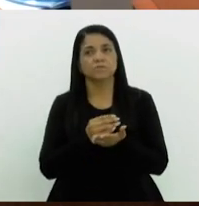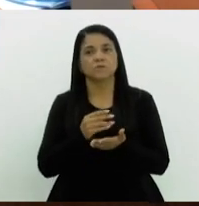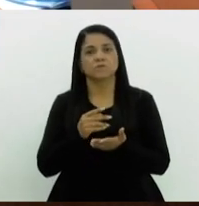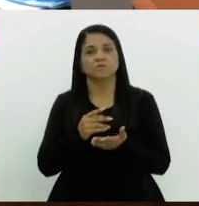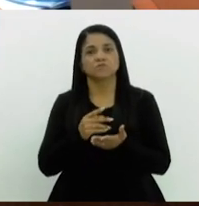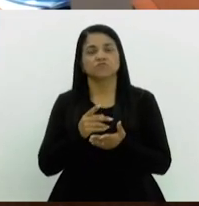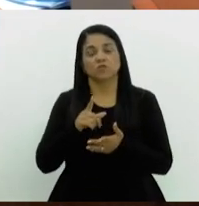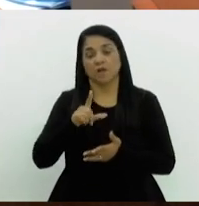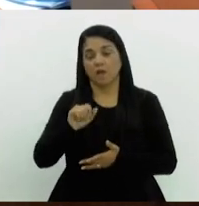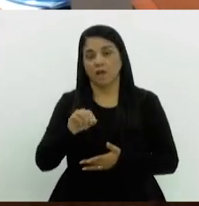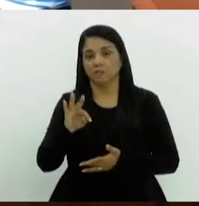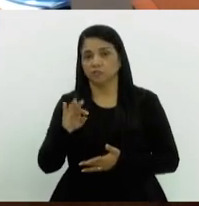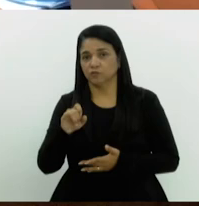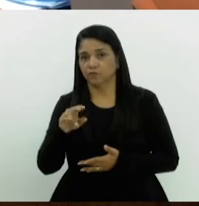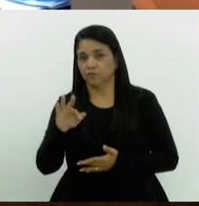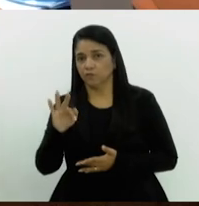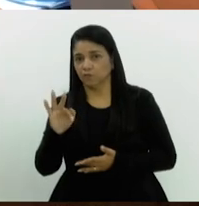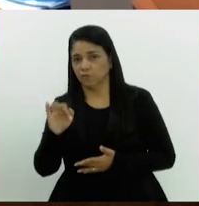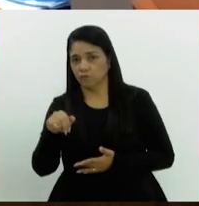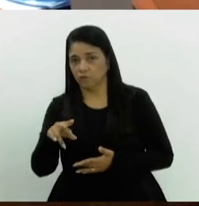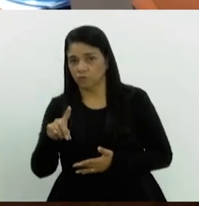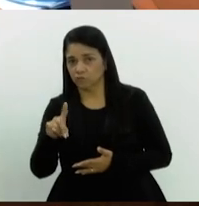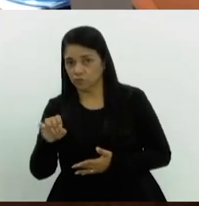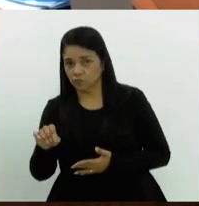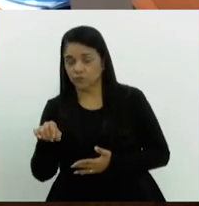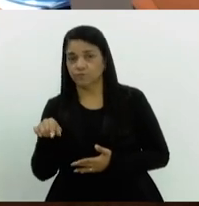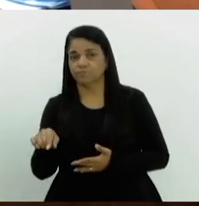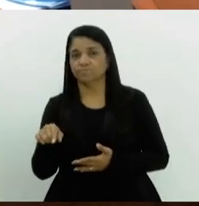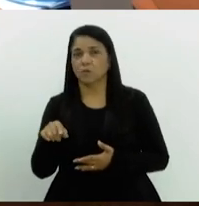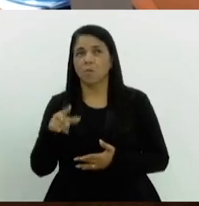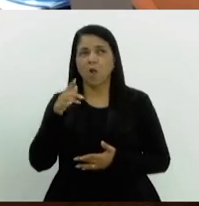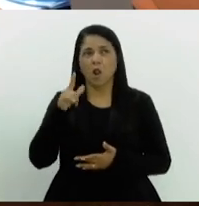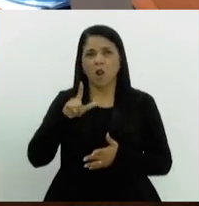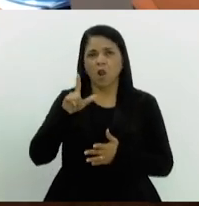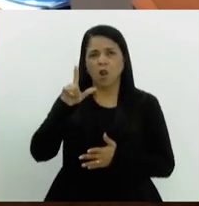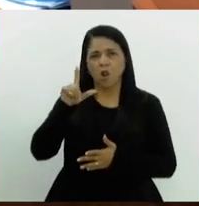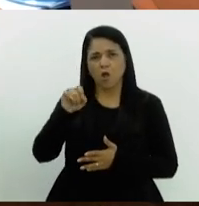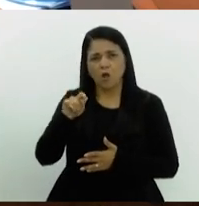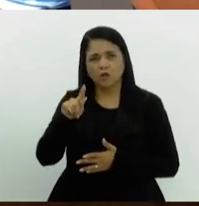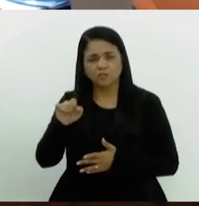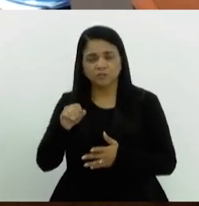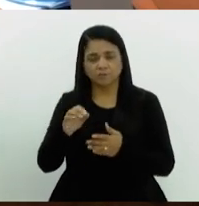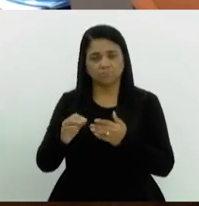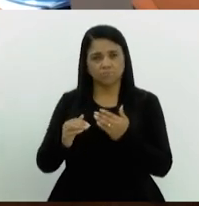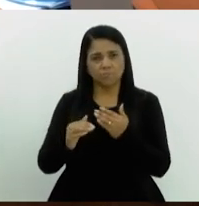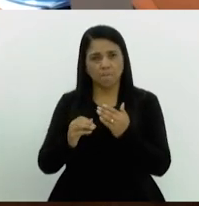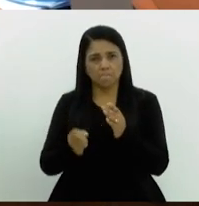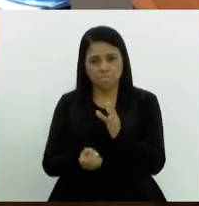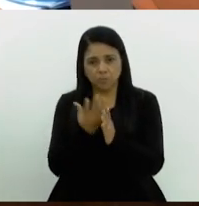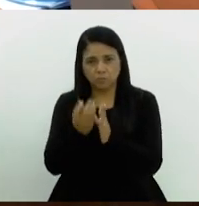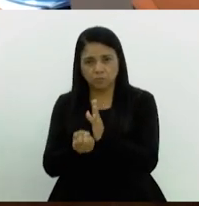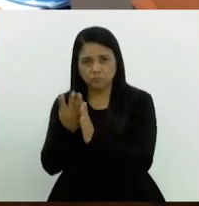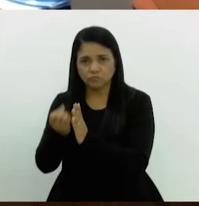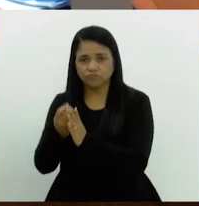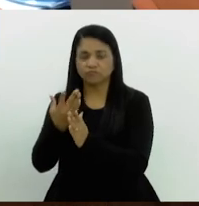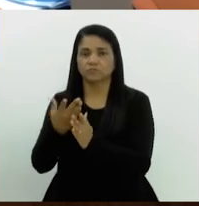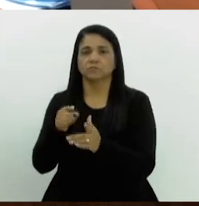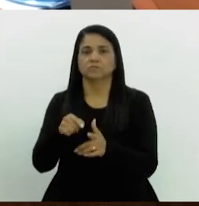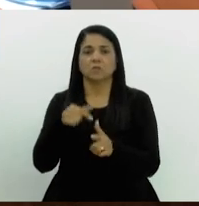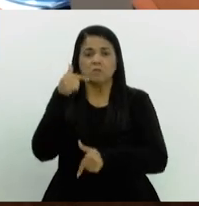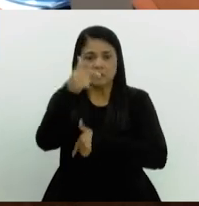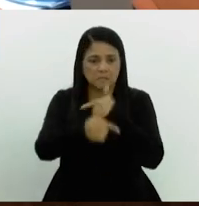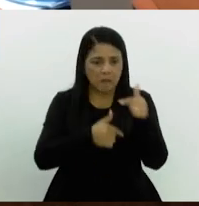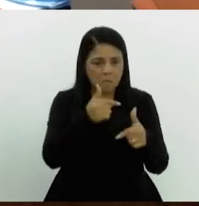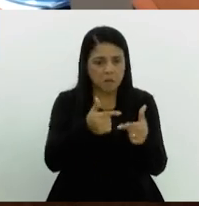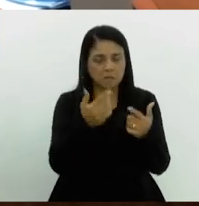dos latifúndios, a partir de uma lógica de produção que superexplora os trabalhadores e que destrói